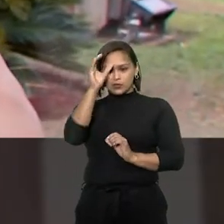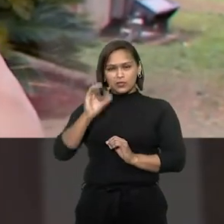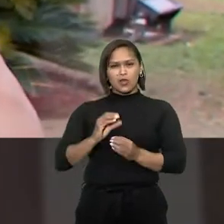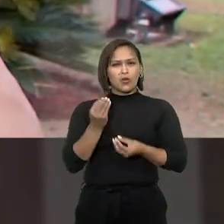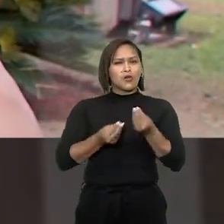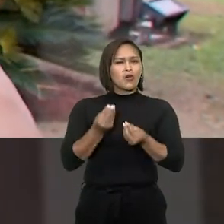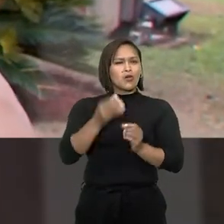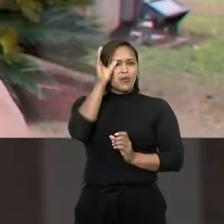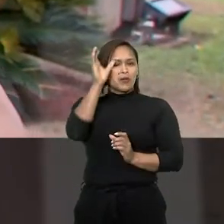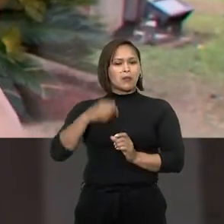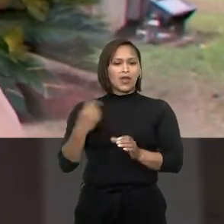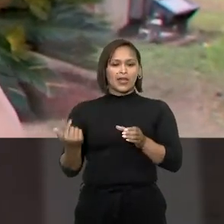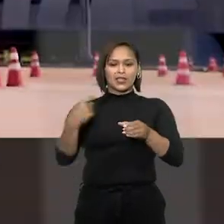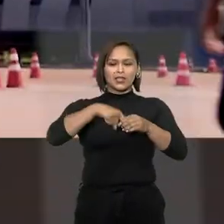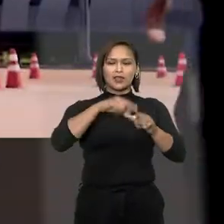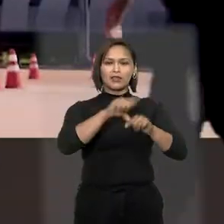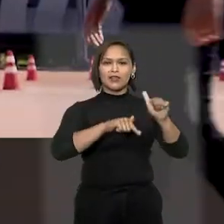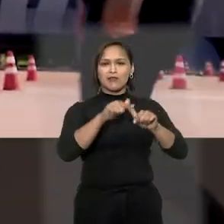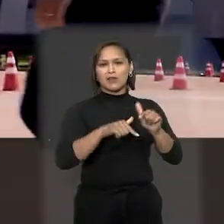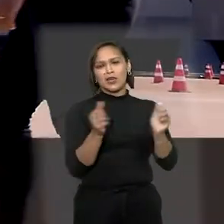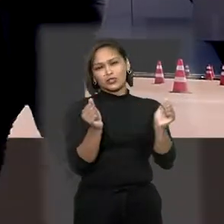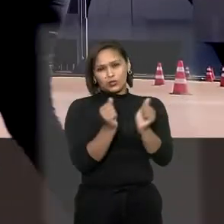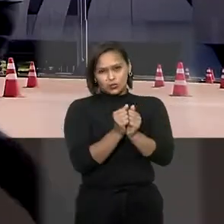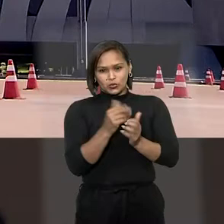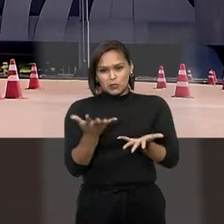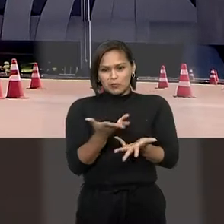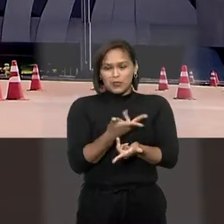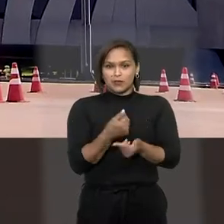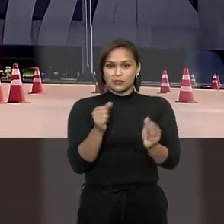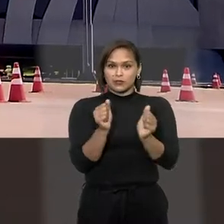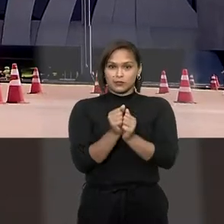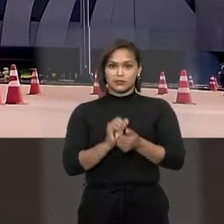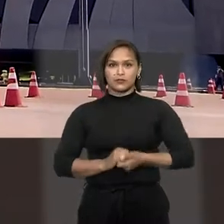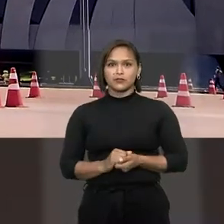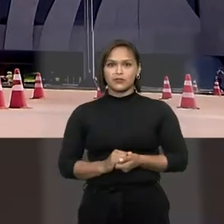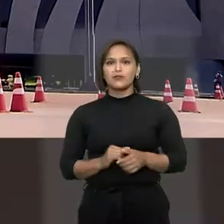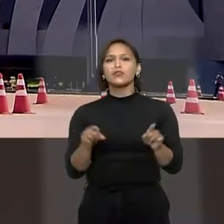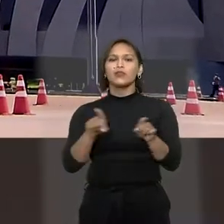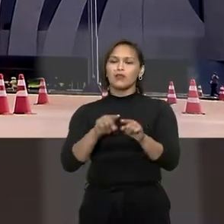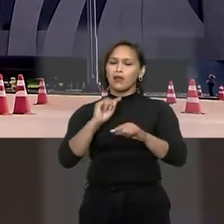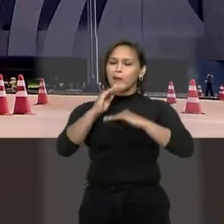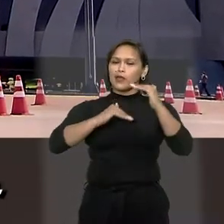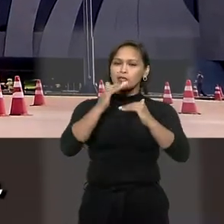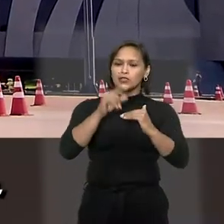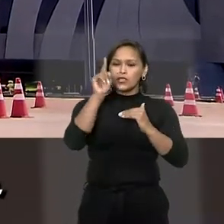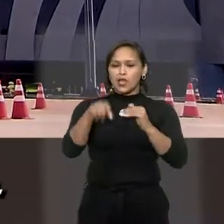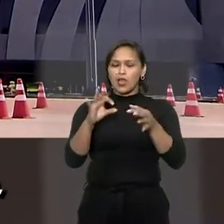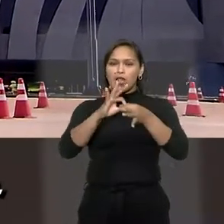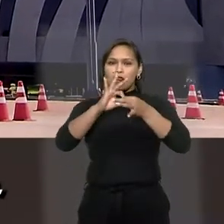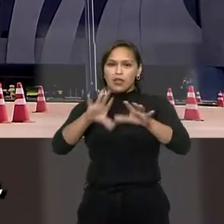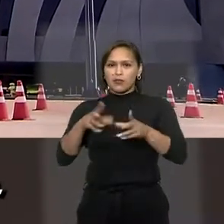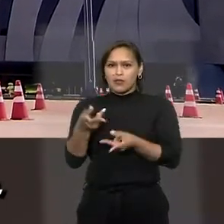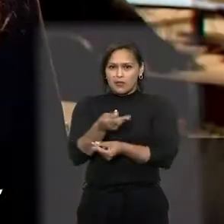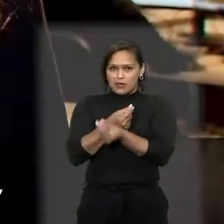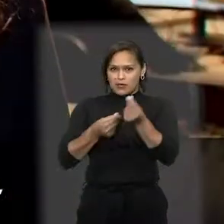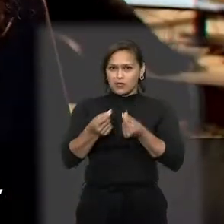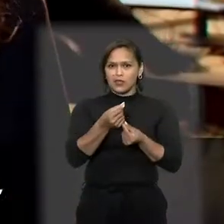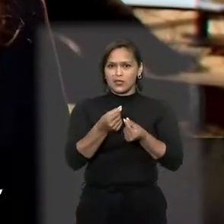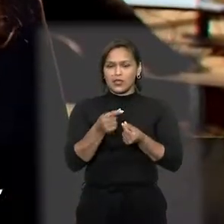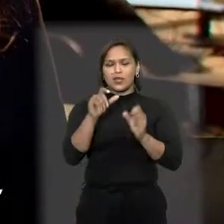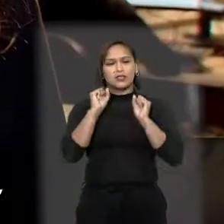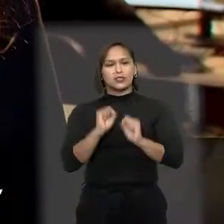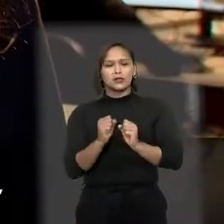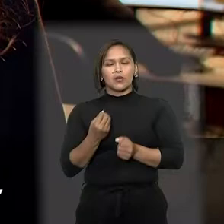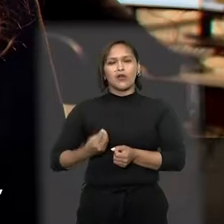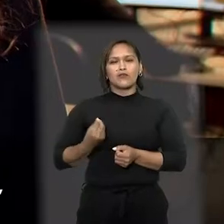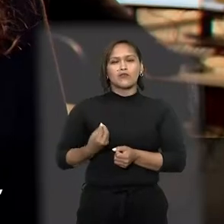gente vai impactar os cidadãos, como a gente não impacta quem está aqui dentro também, prestando um serviço excelente para a gente, né? Também gera para eles uma